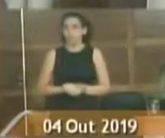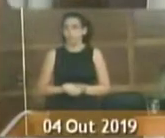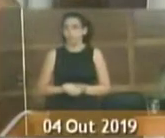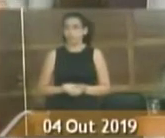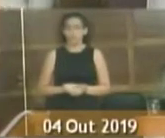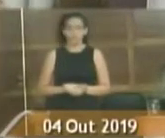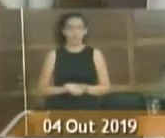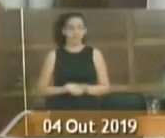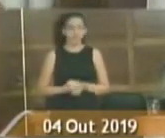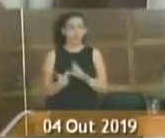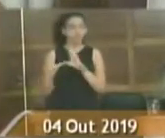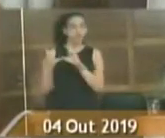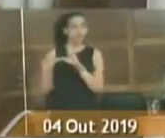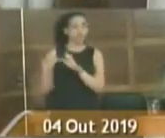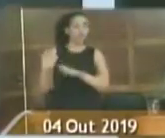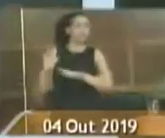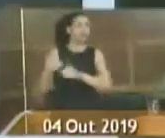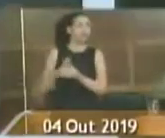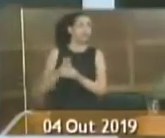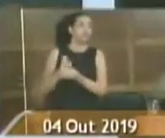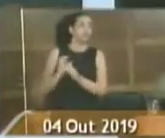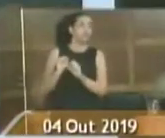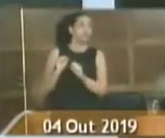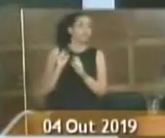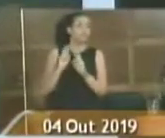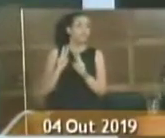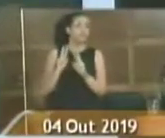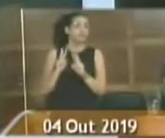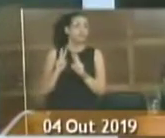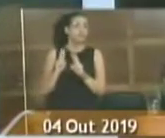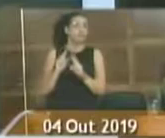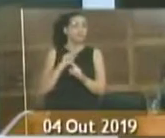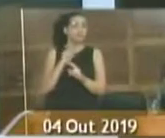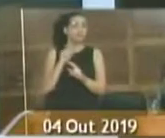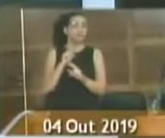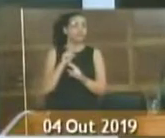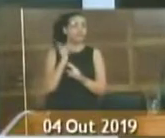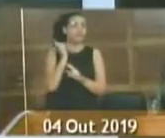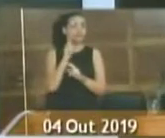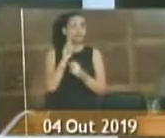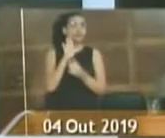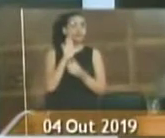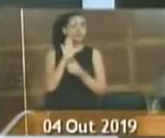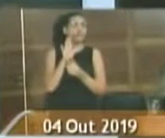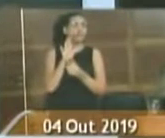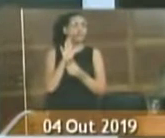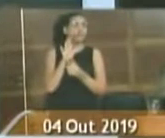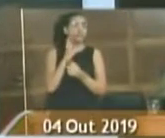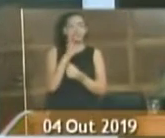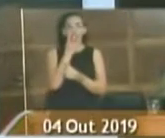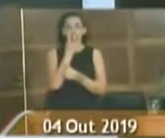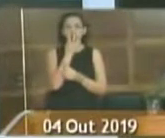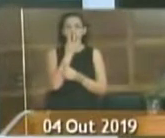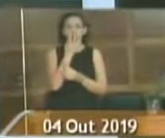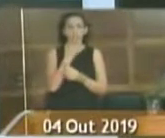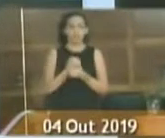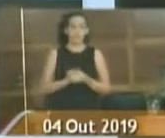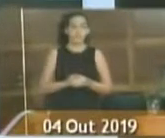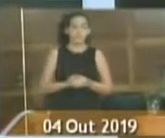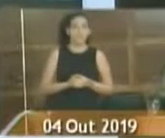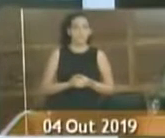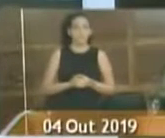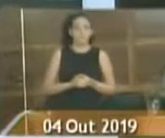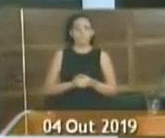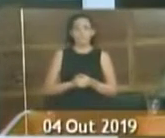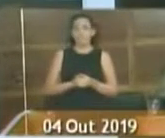Aí a gente tem a foto de alguns. Dá para ver direitinho daí? Vocês conseguem ver a foto dos cãezinhos? Dá para